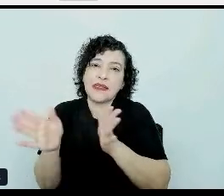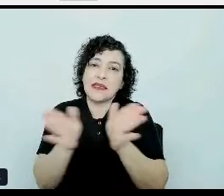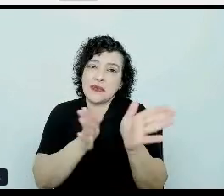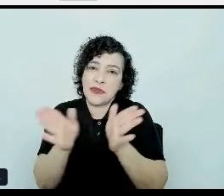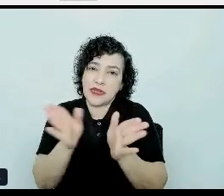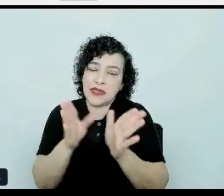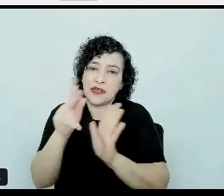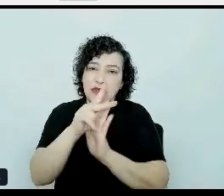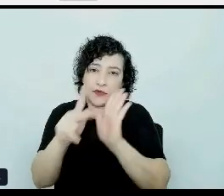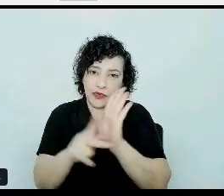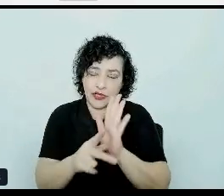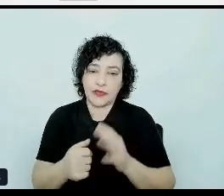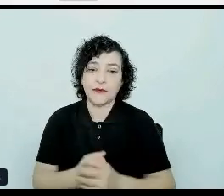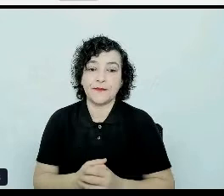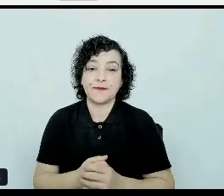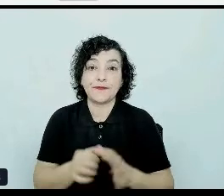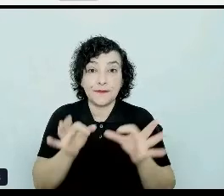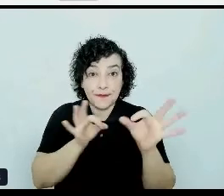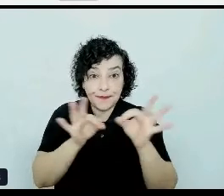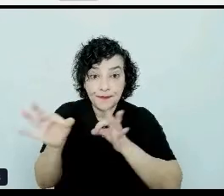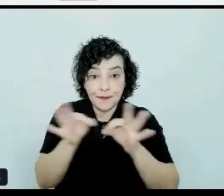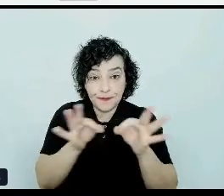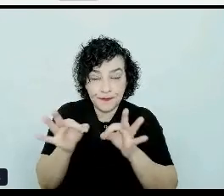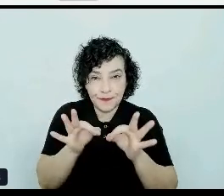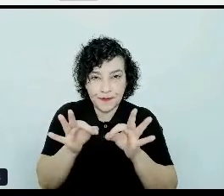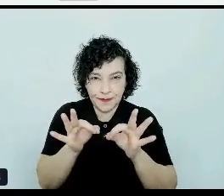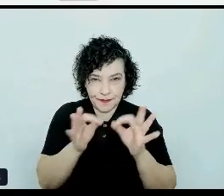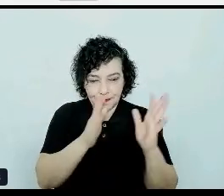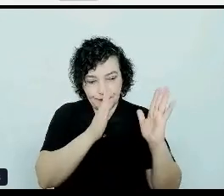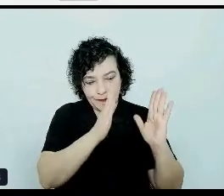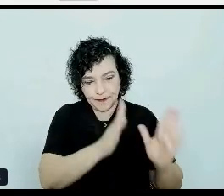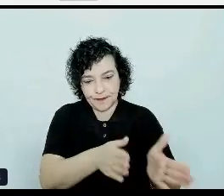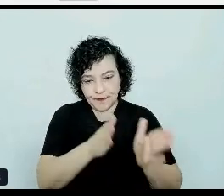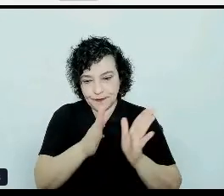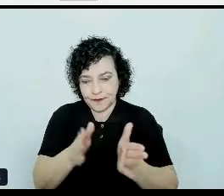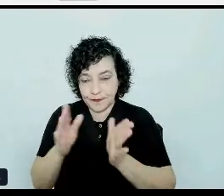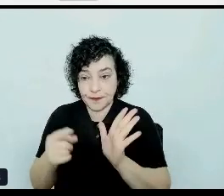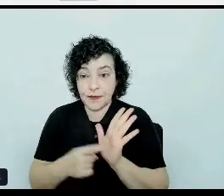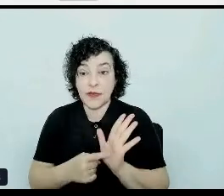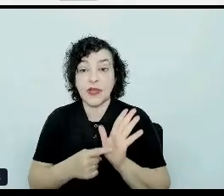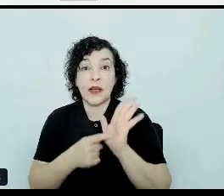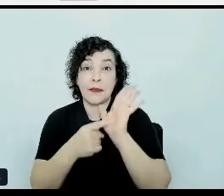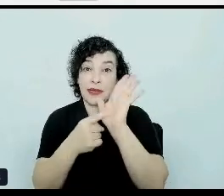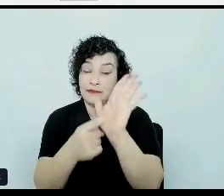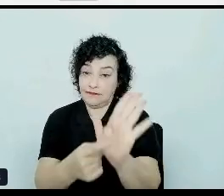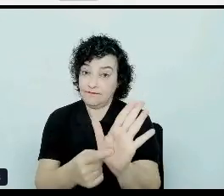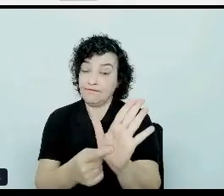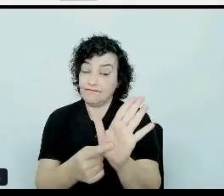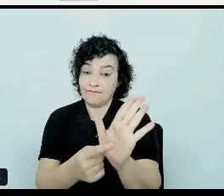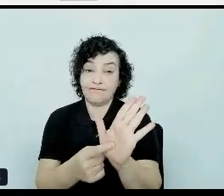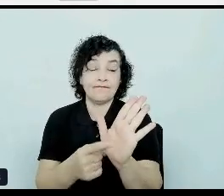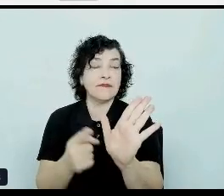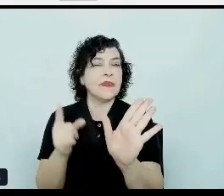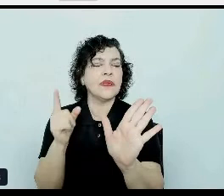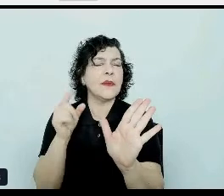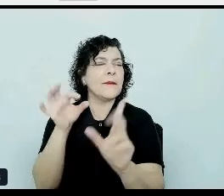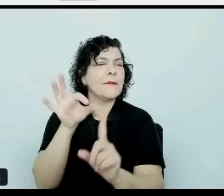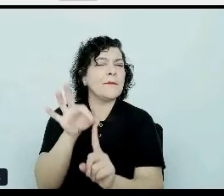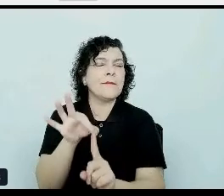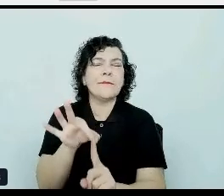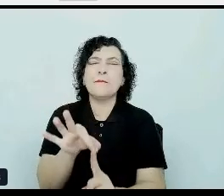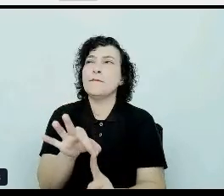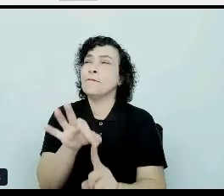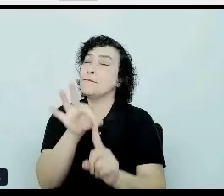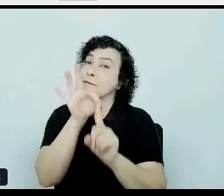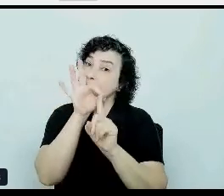a organização desses itens, né, de como eles estão apresentados, ele é sempre priorizando o